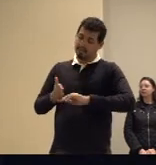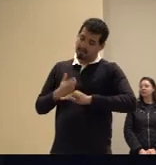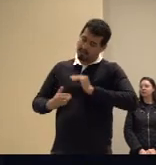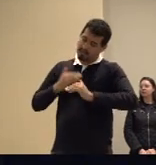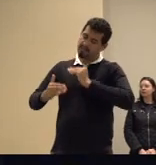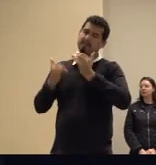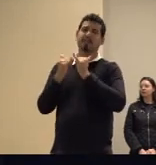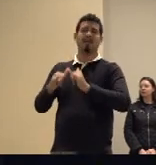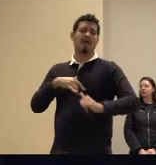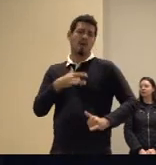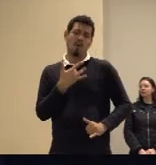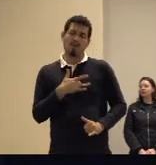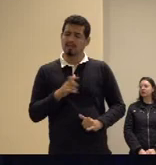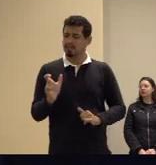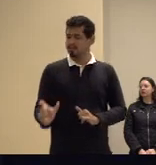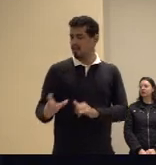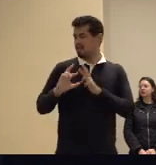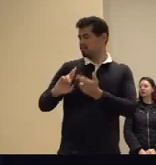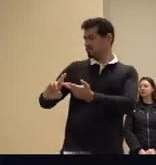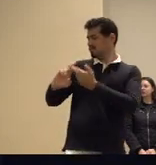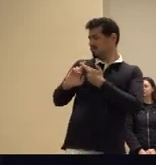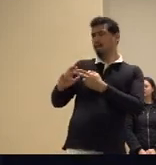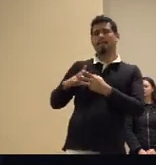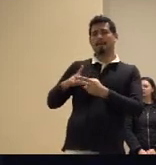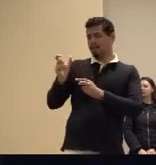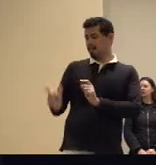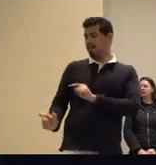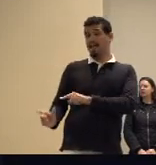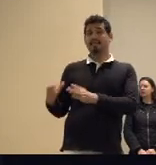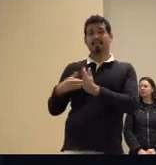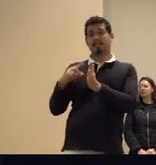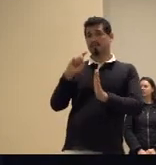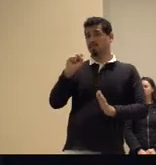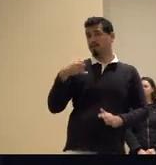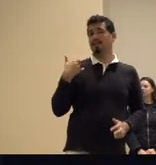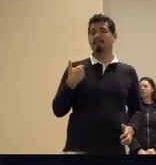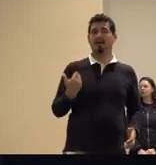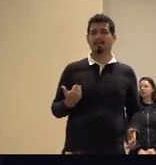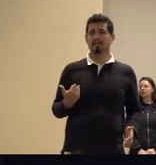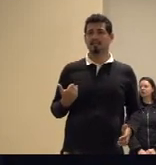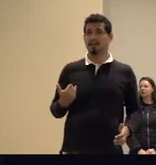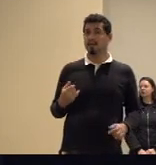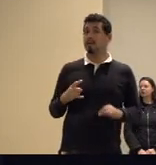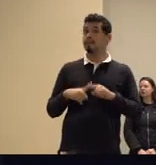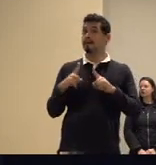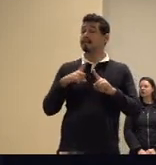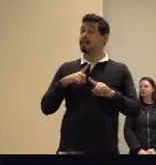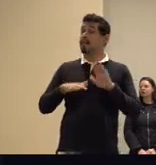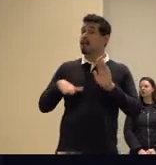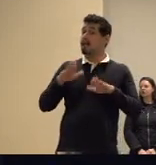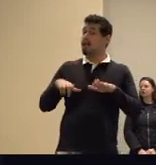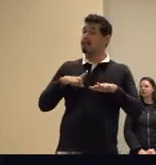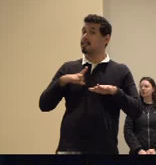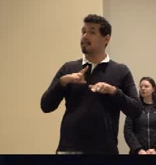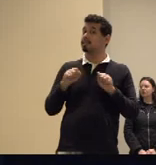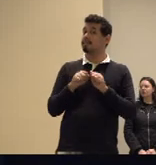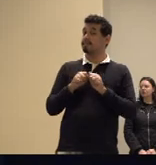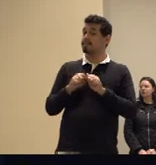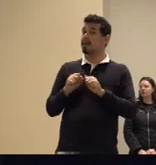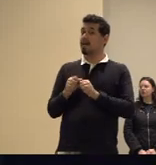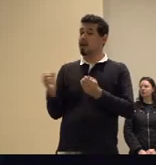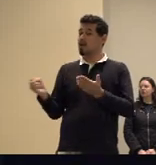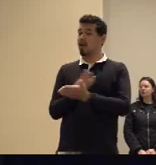informação, incapaz de ser responsável pelos seus atos pessoais até 18 anos, com a possibilidade de gerir uma